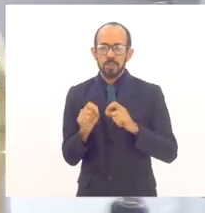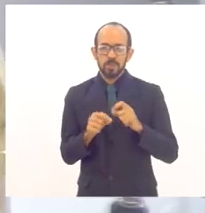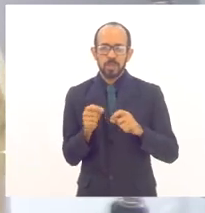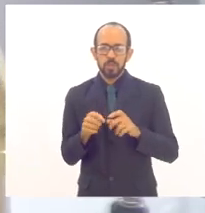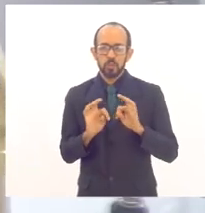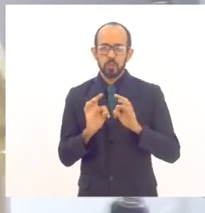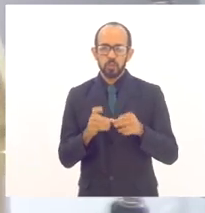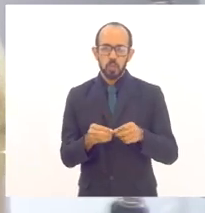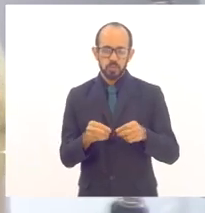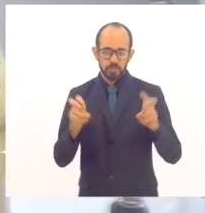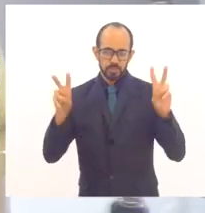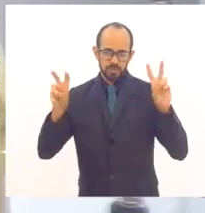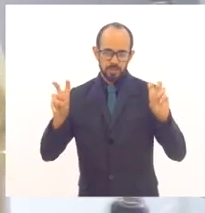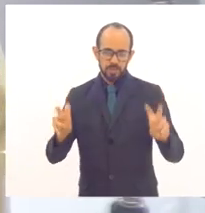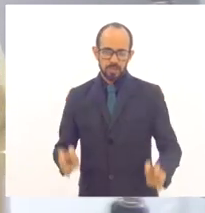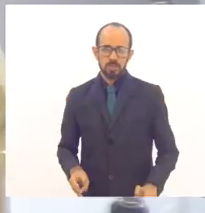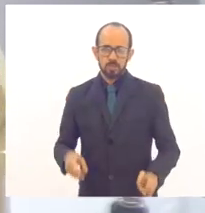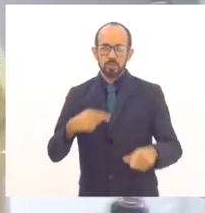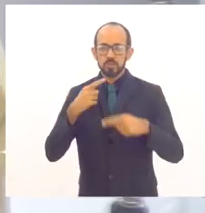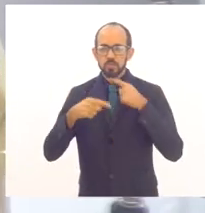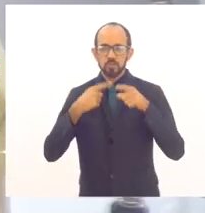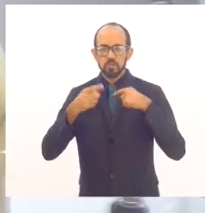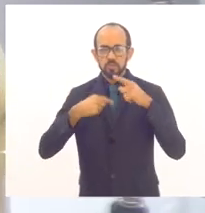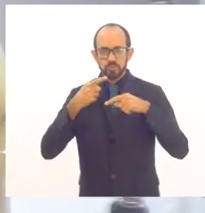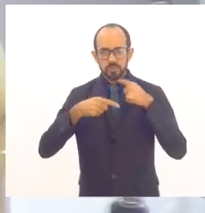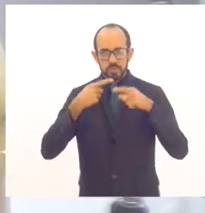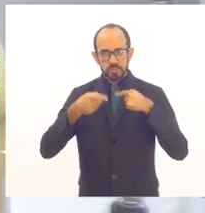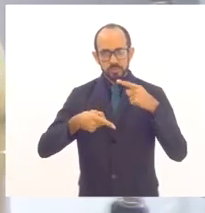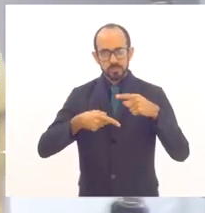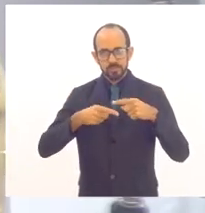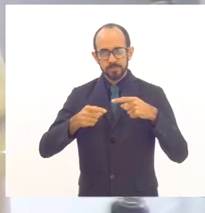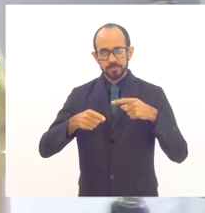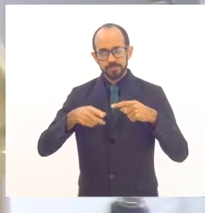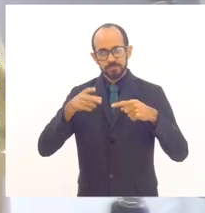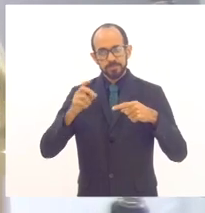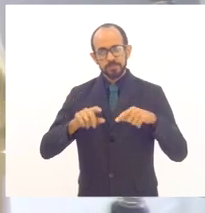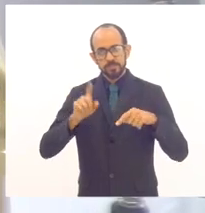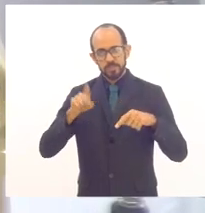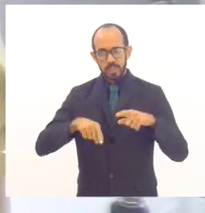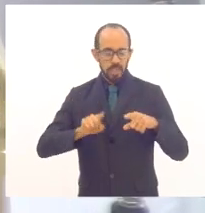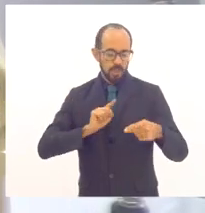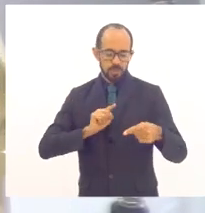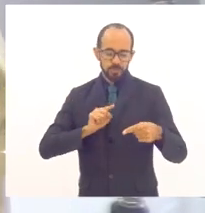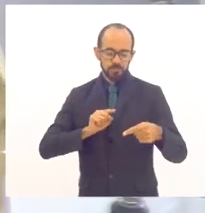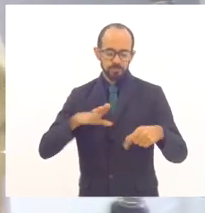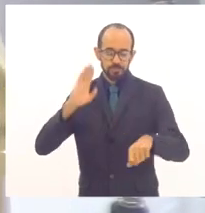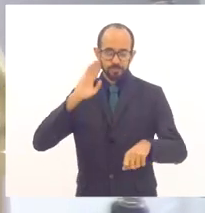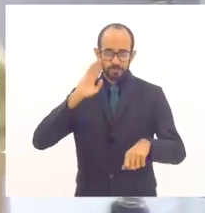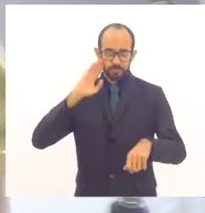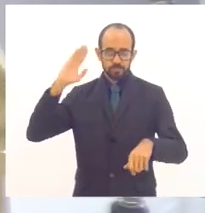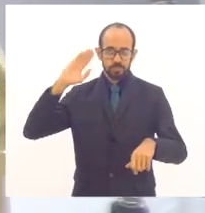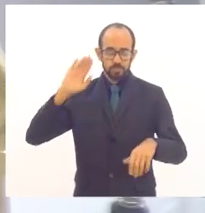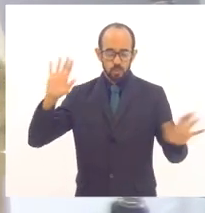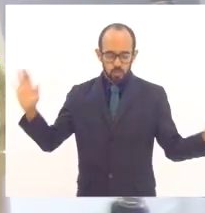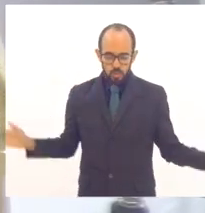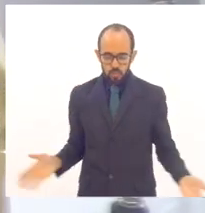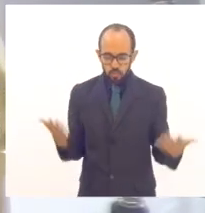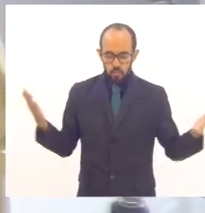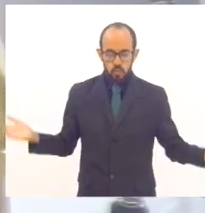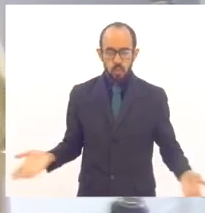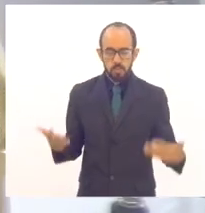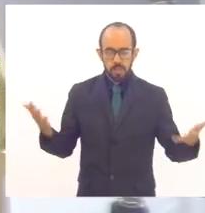todas essas pautas, todos esses questionamentos, que é uma das prioridades do Ponto de Cultura é fomentar